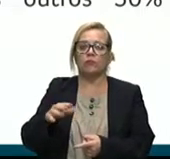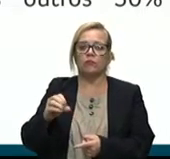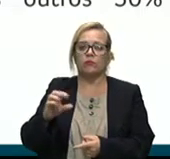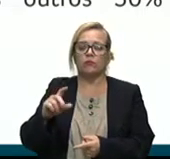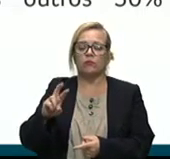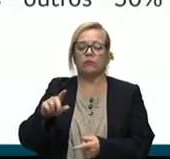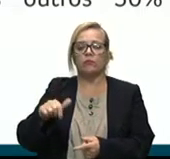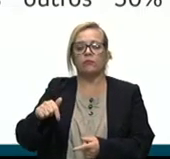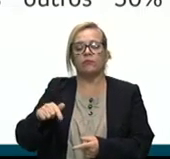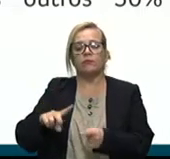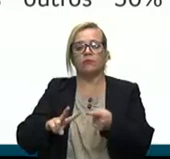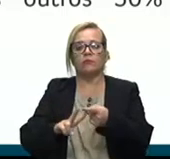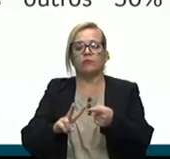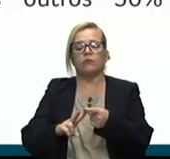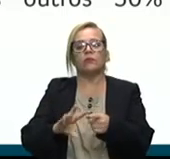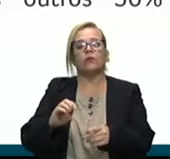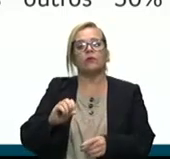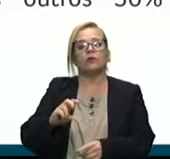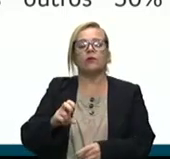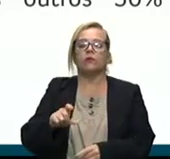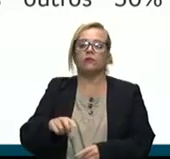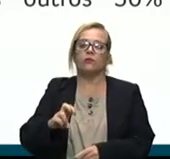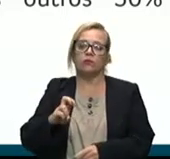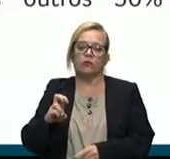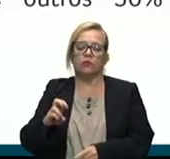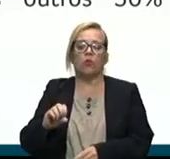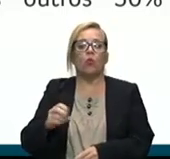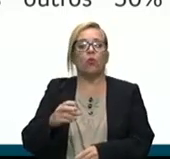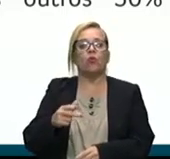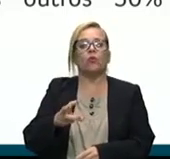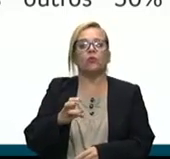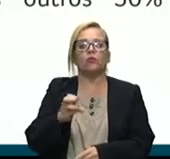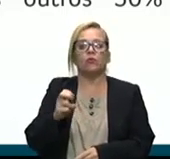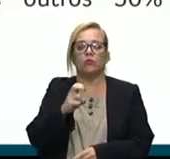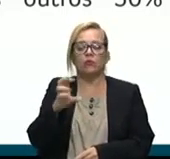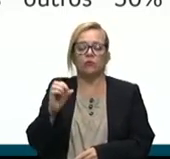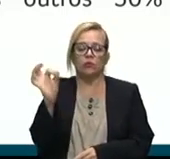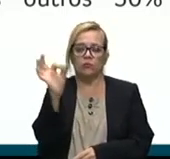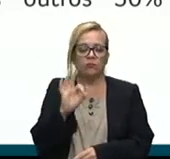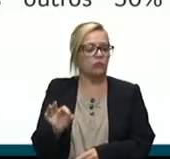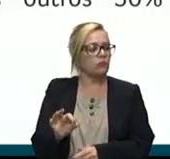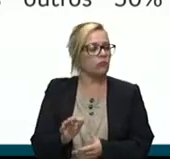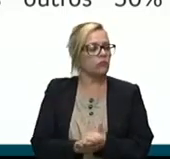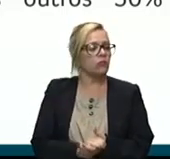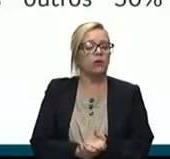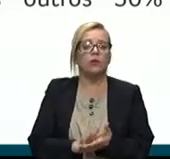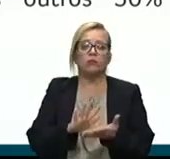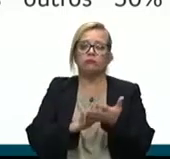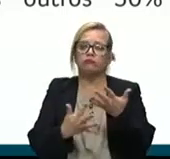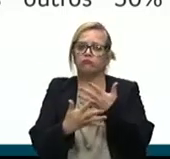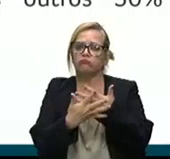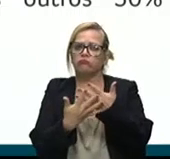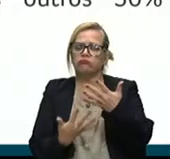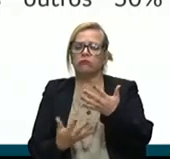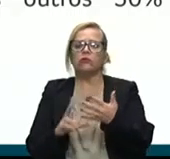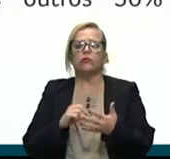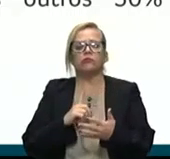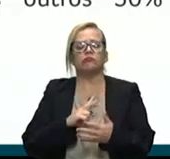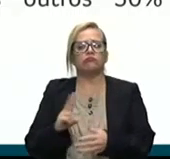0,707 ao quadrado, que é 0,5 ou ainda 50%. Lá no Excel já foi o